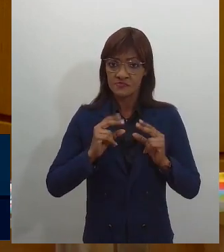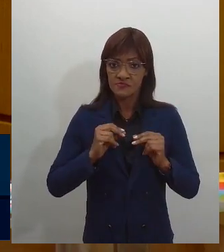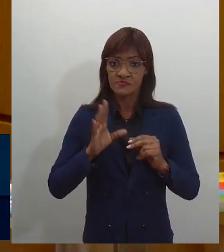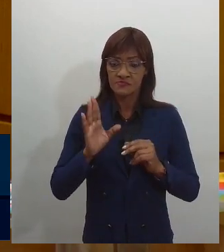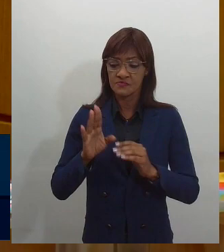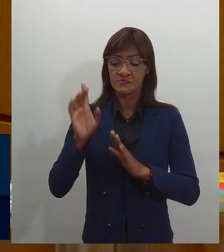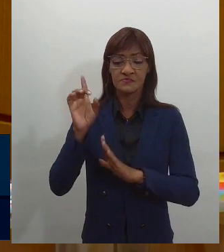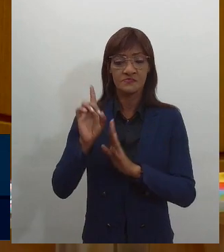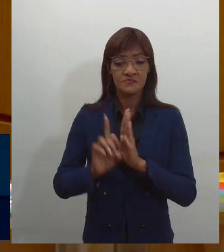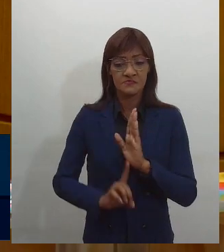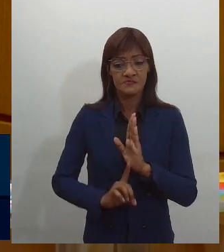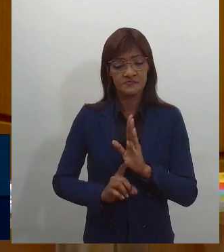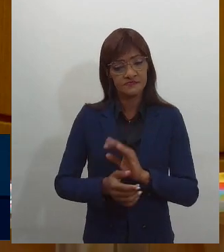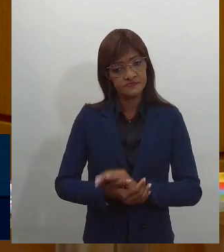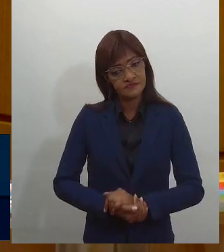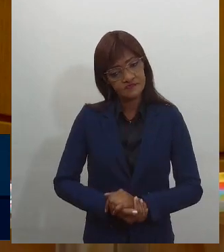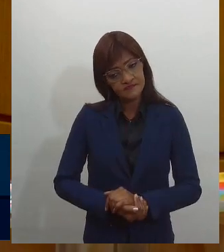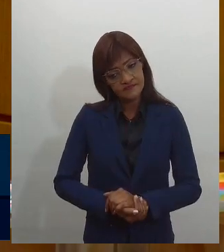casa.